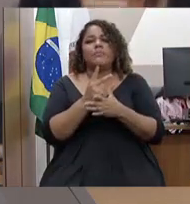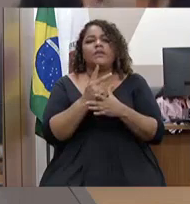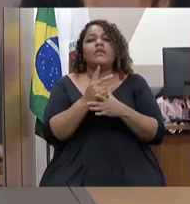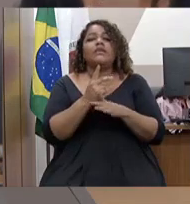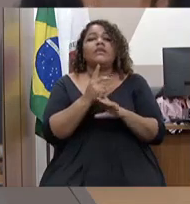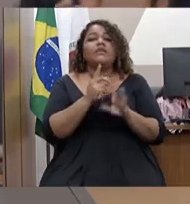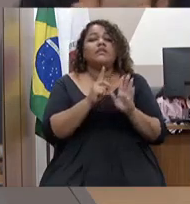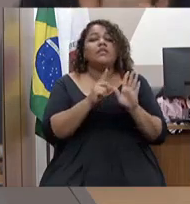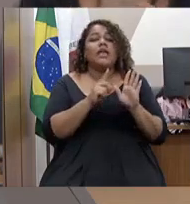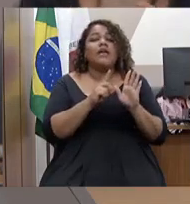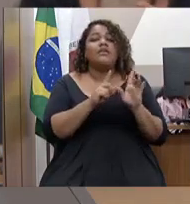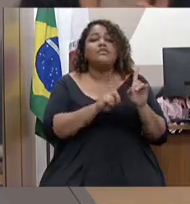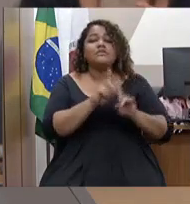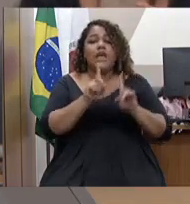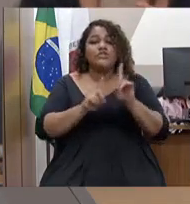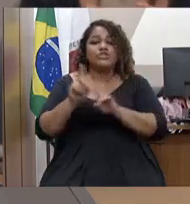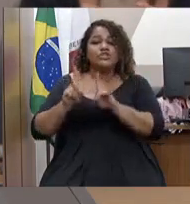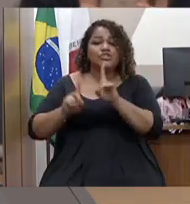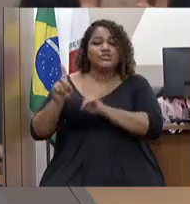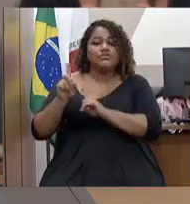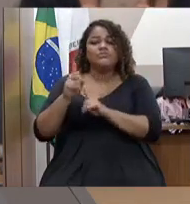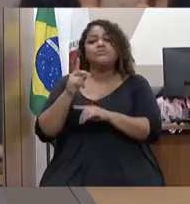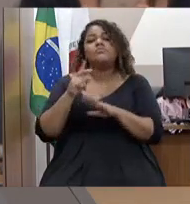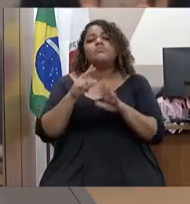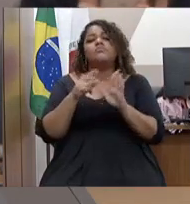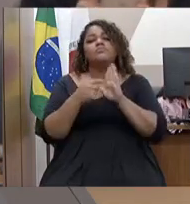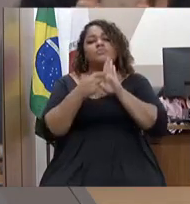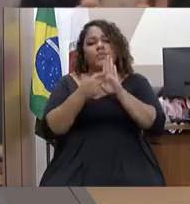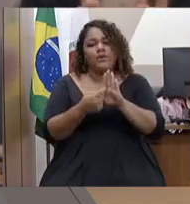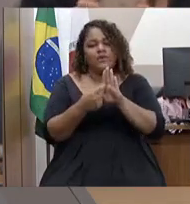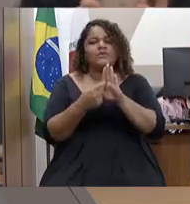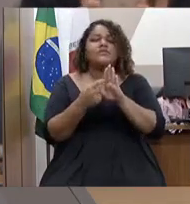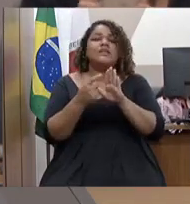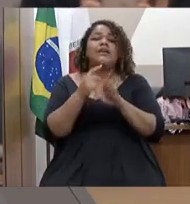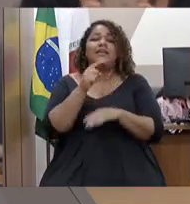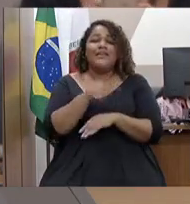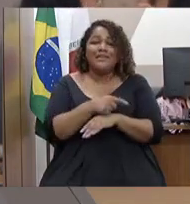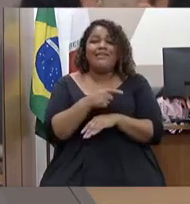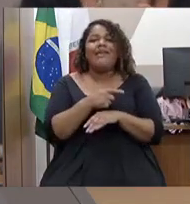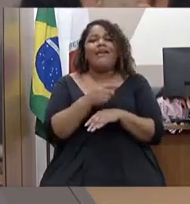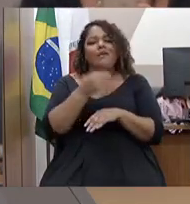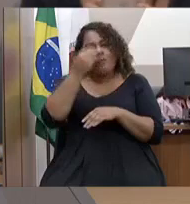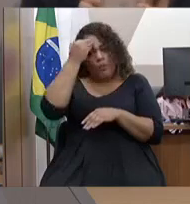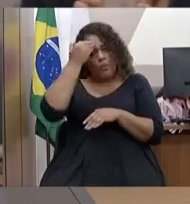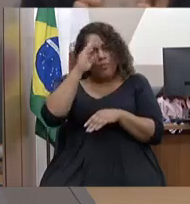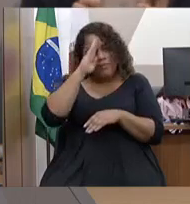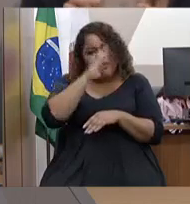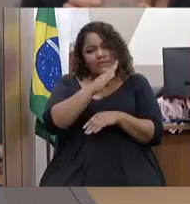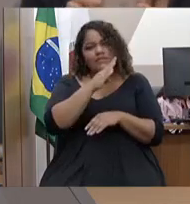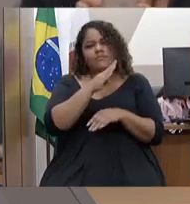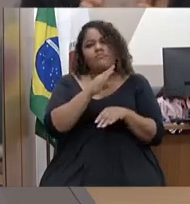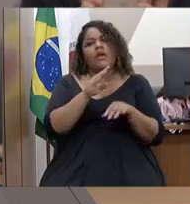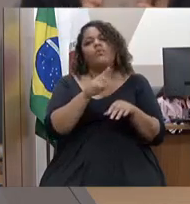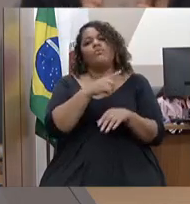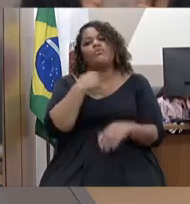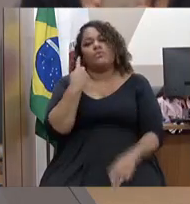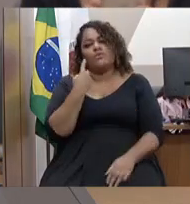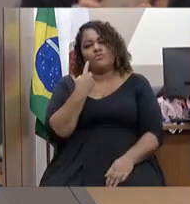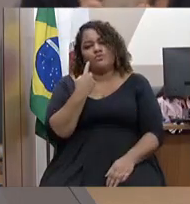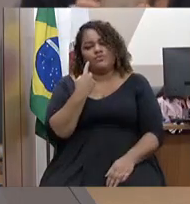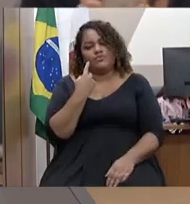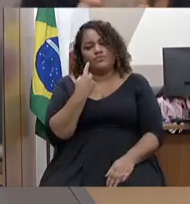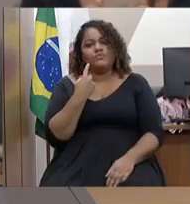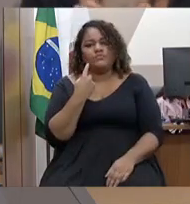que é sempre causador de mortes né sempre lembrando que a questão da culpa gente